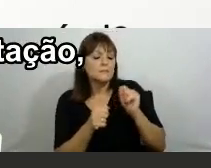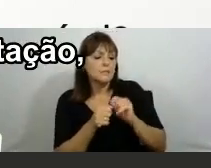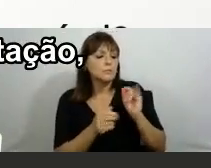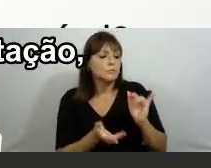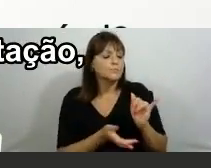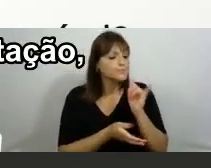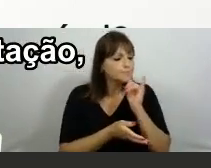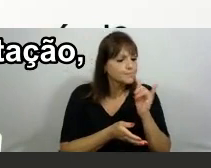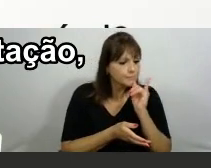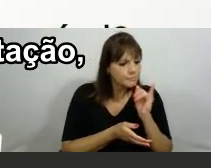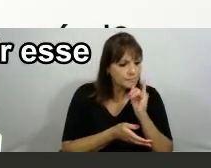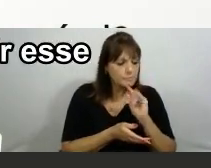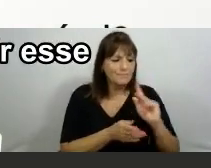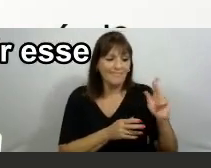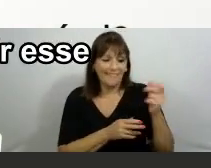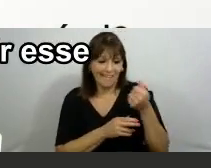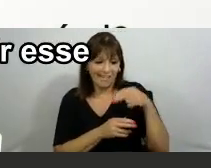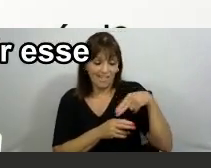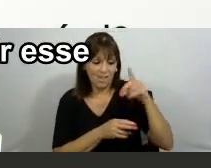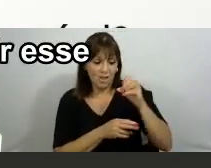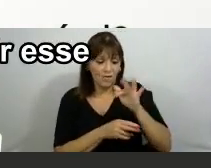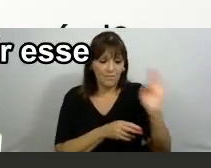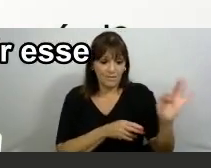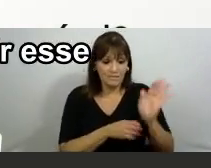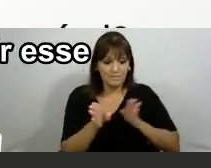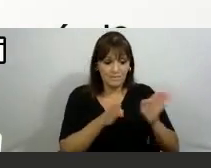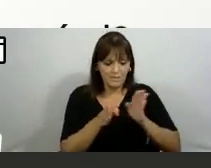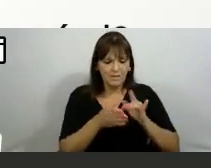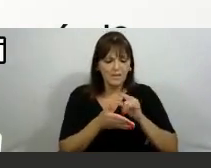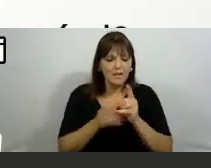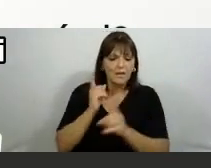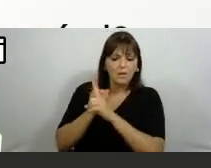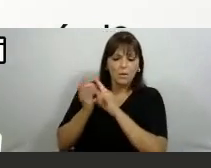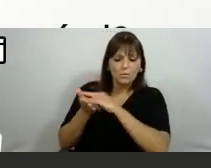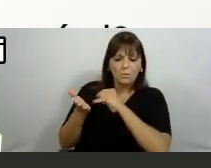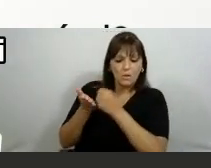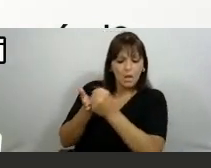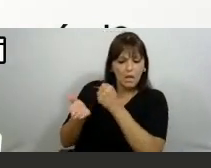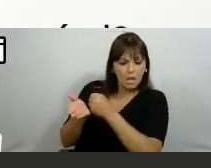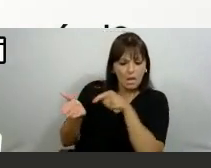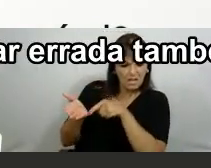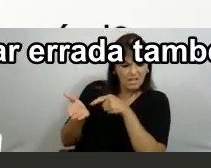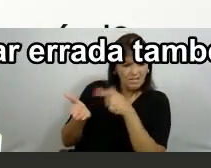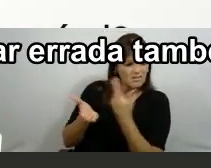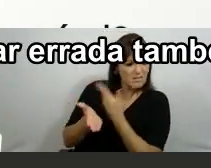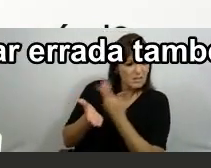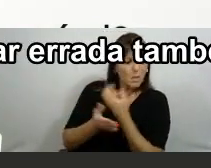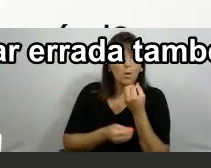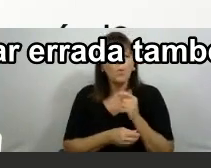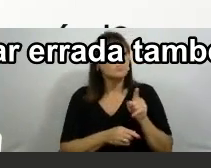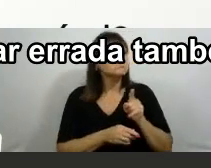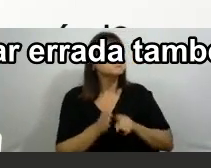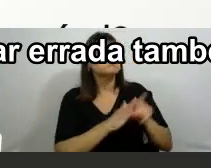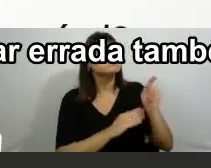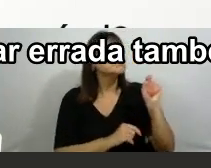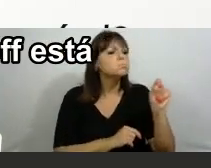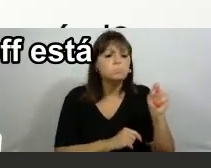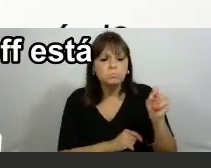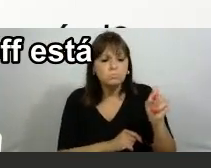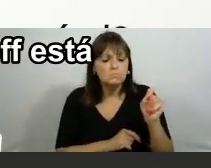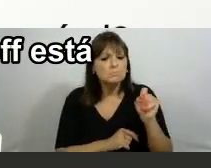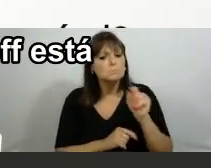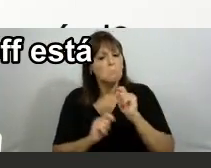erro na documentação, como que ele reporta para corrigir esse erro? Com quem que ele vai falar? Porque a documentação pode estar errada